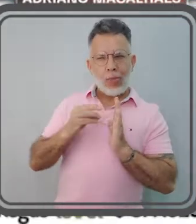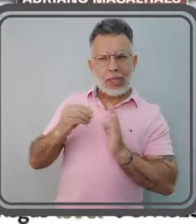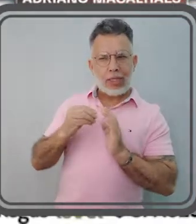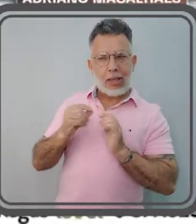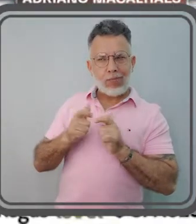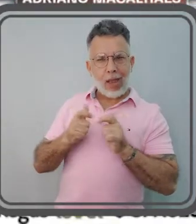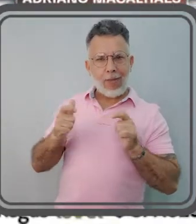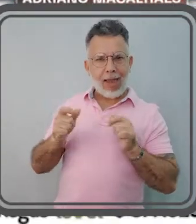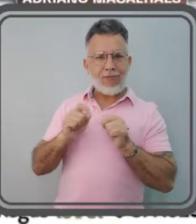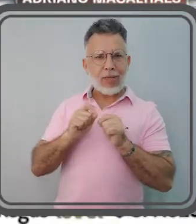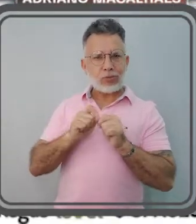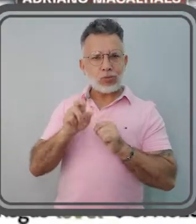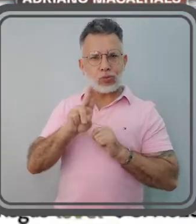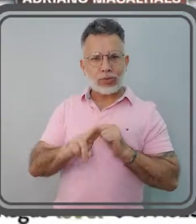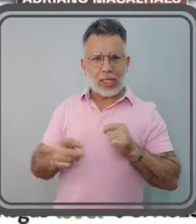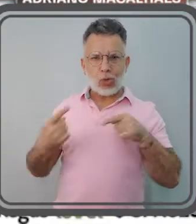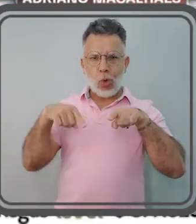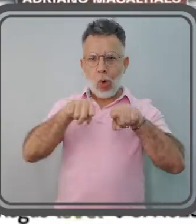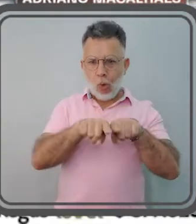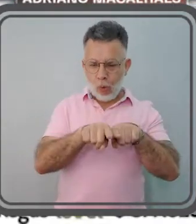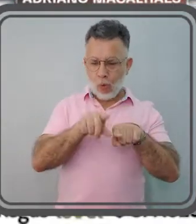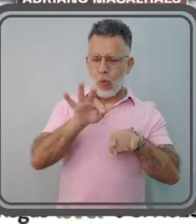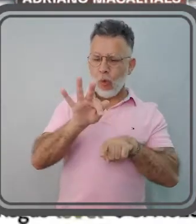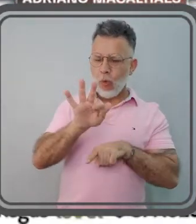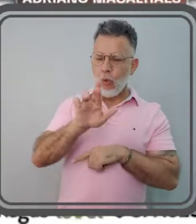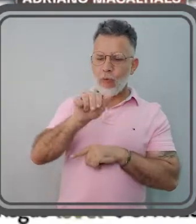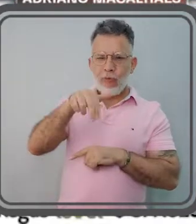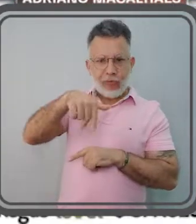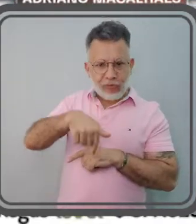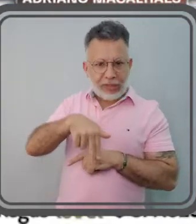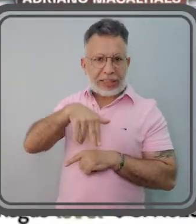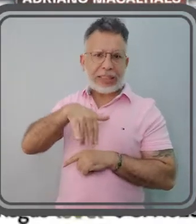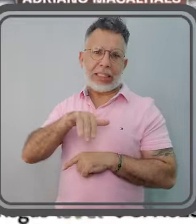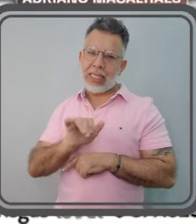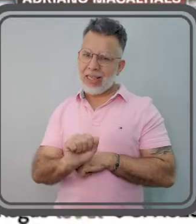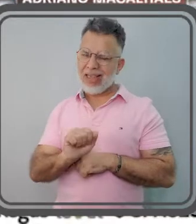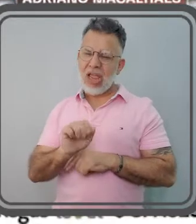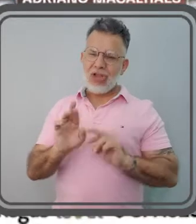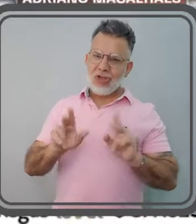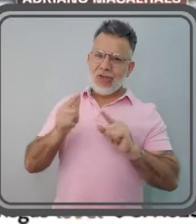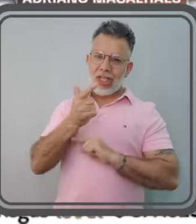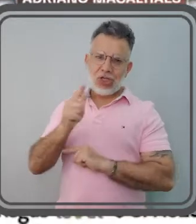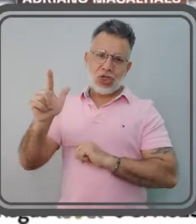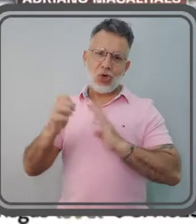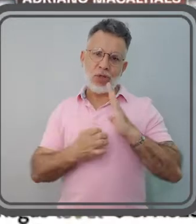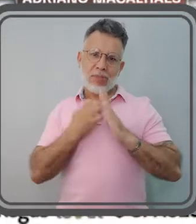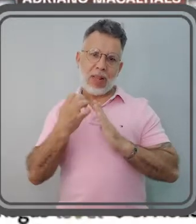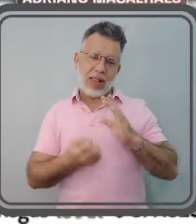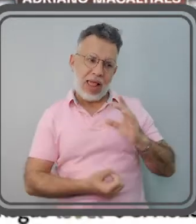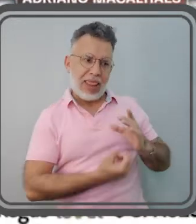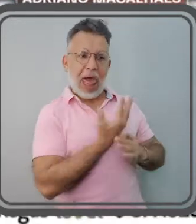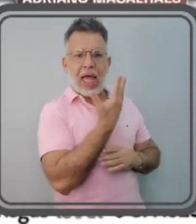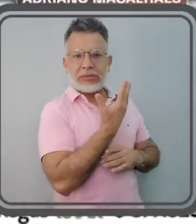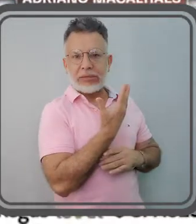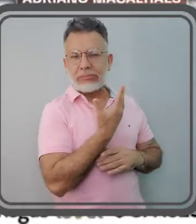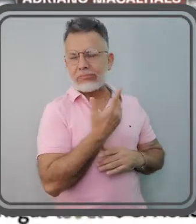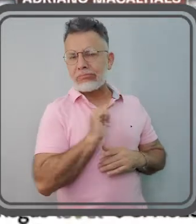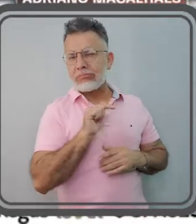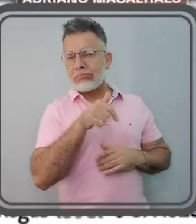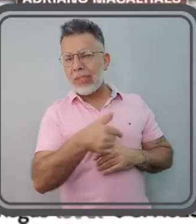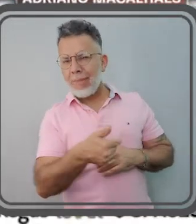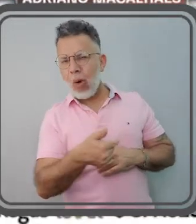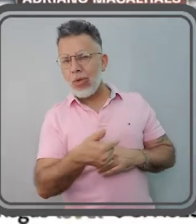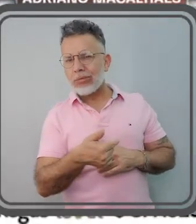Diferentemente de algumas operações que nascem, né, e posteriormente se decide